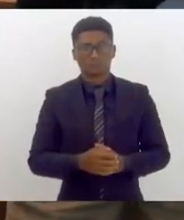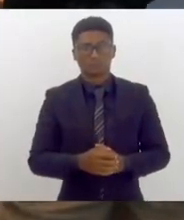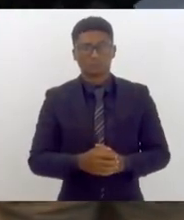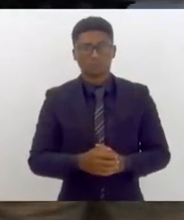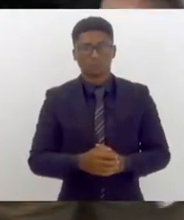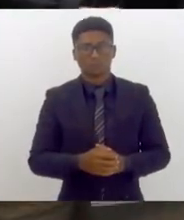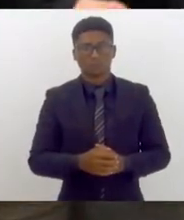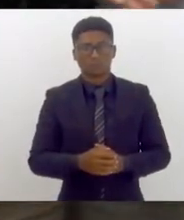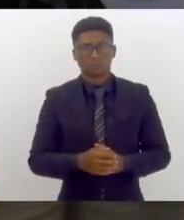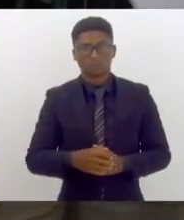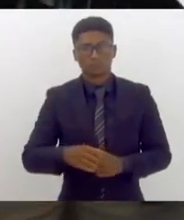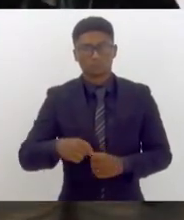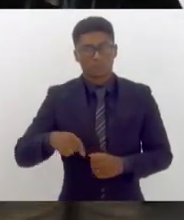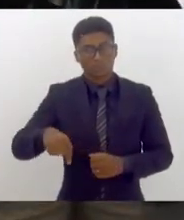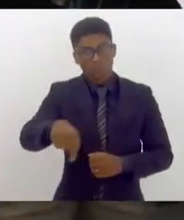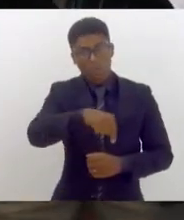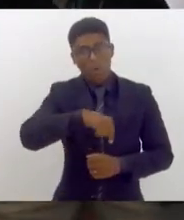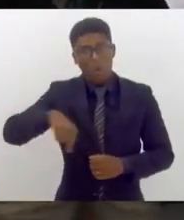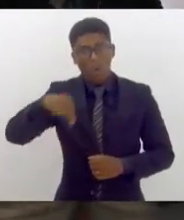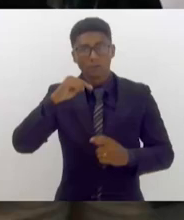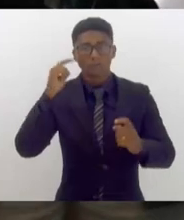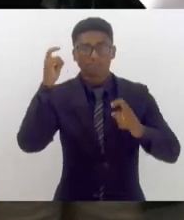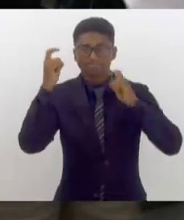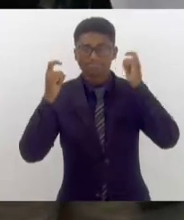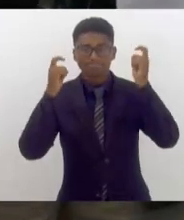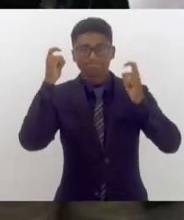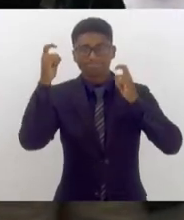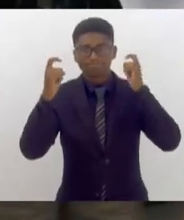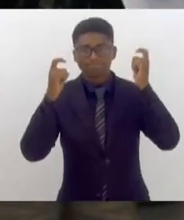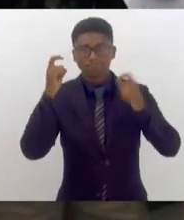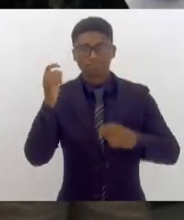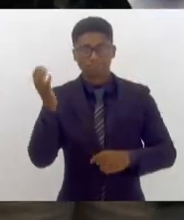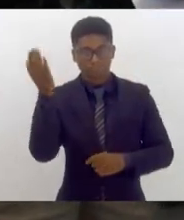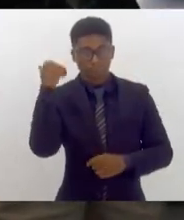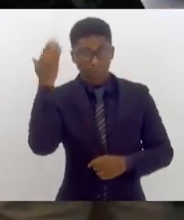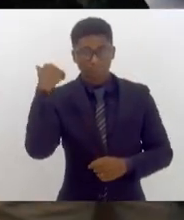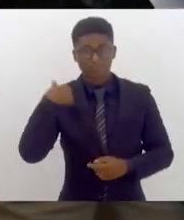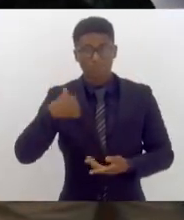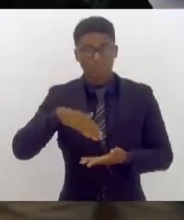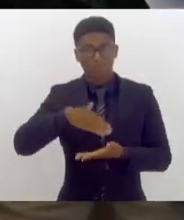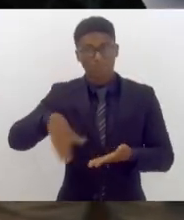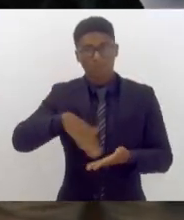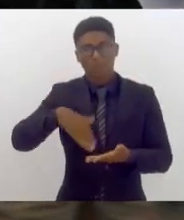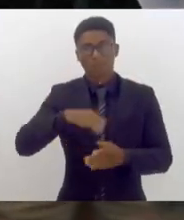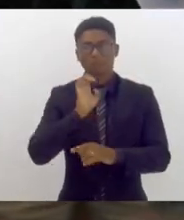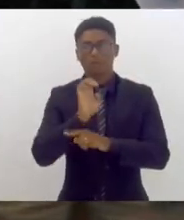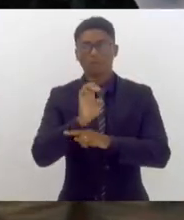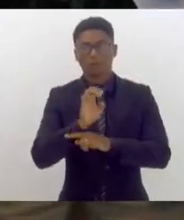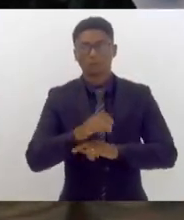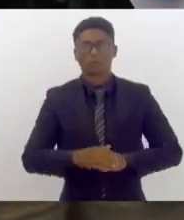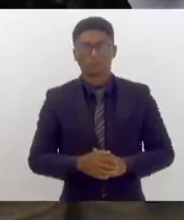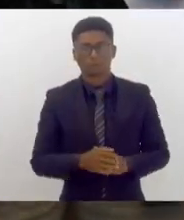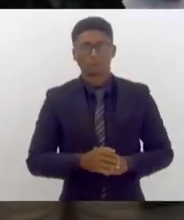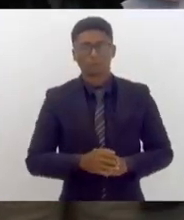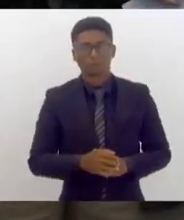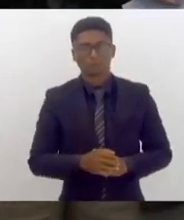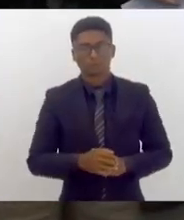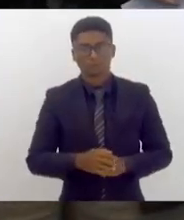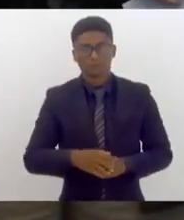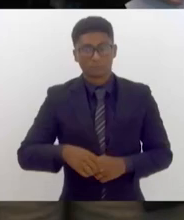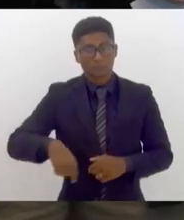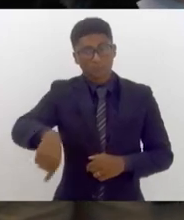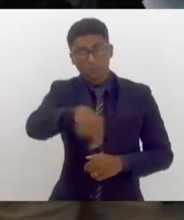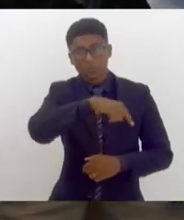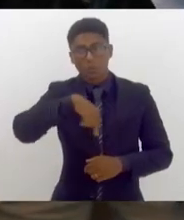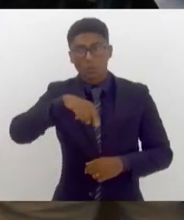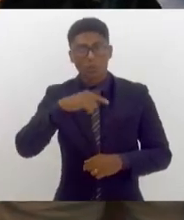Nós temos uma preocupação muito grande. Quando eu estive na Secretaria Estadual, nós fizemos mapeamento de risco